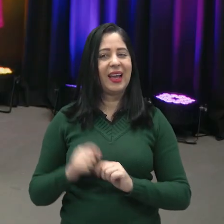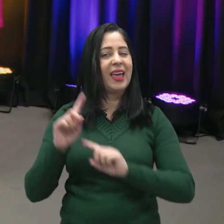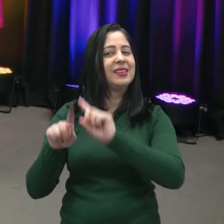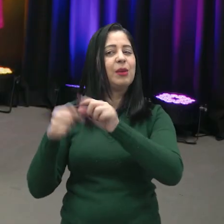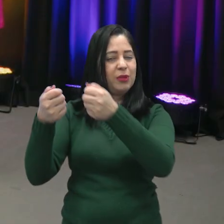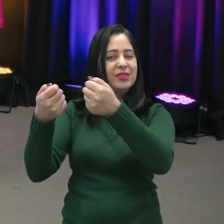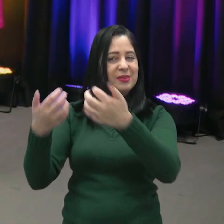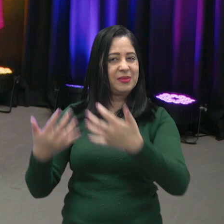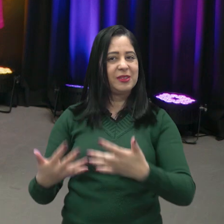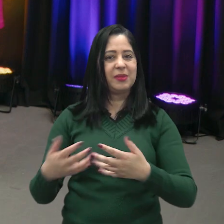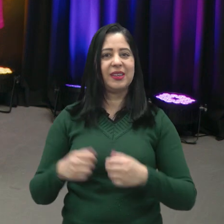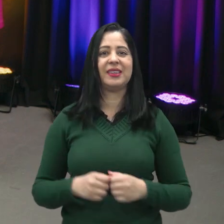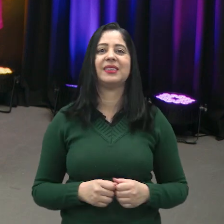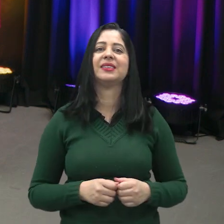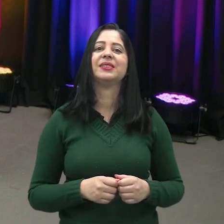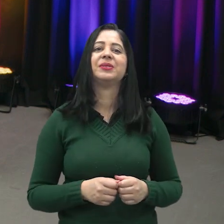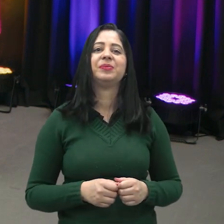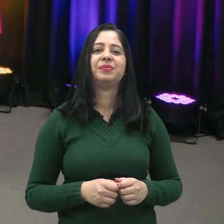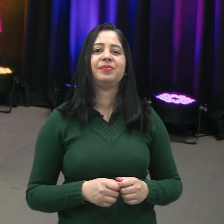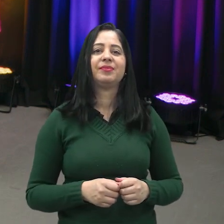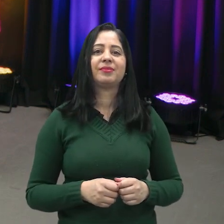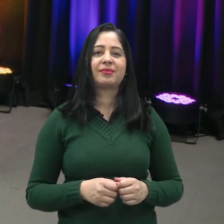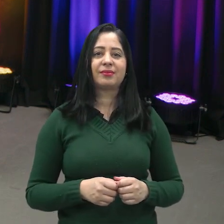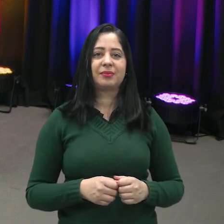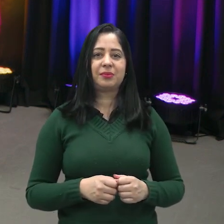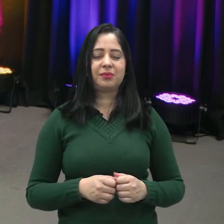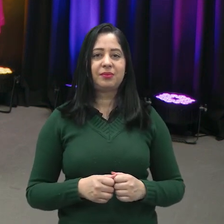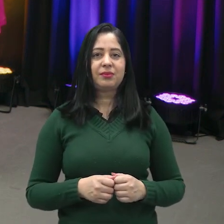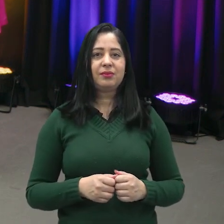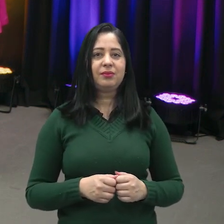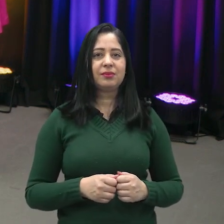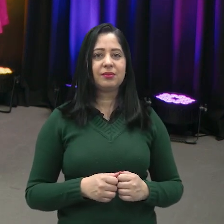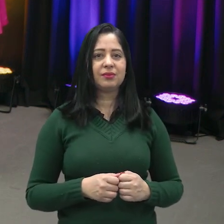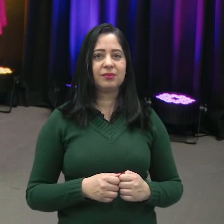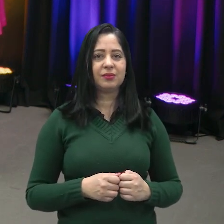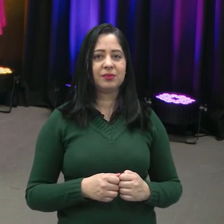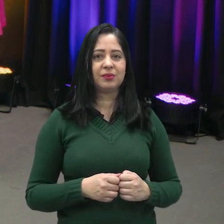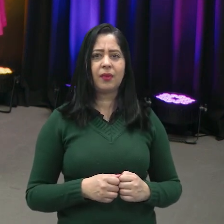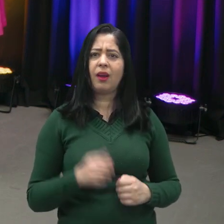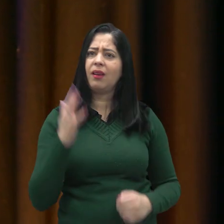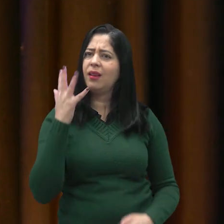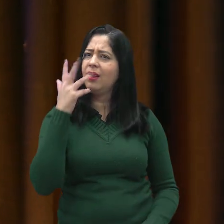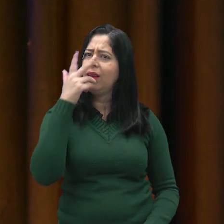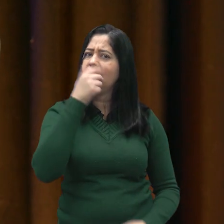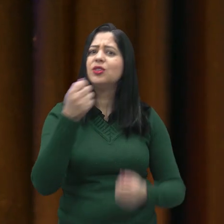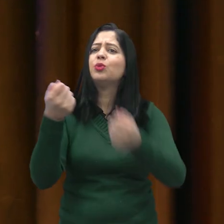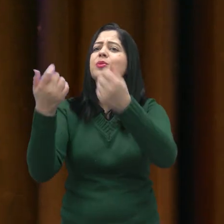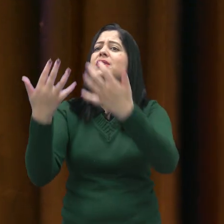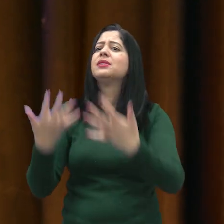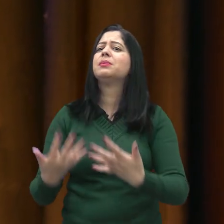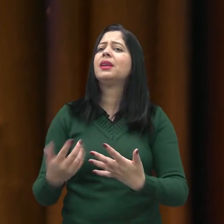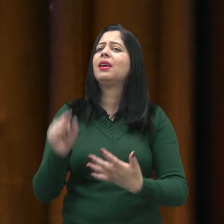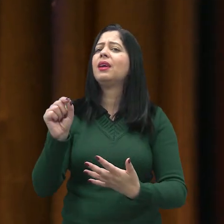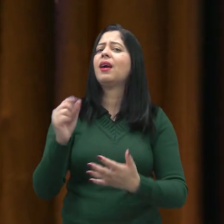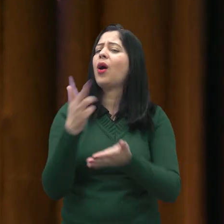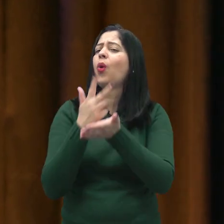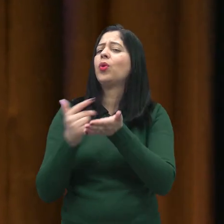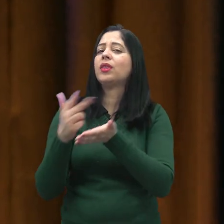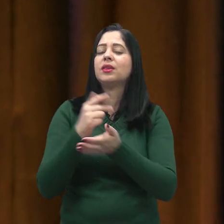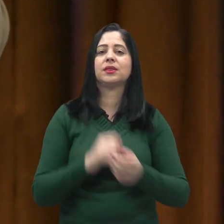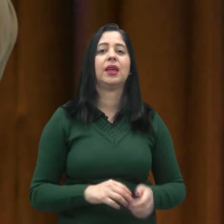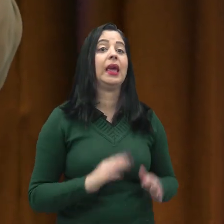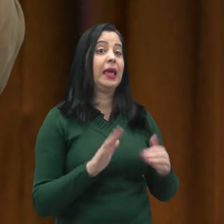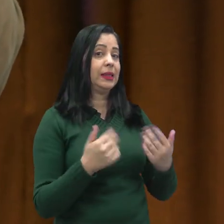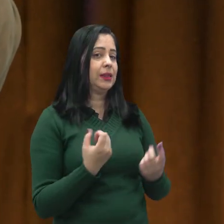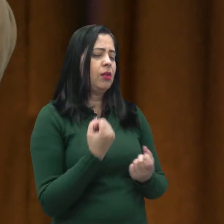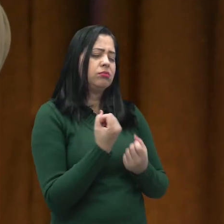Daí a gente fala um pouquinho sobre ela. Vira pra gente aí, Rê. Ah lá, gente, que lindo. Fala um pouquinho sobre essa obra.